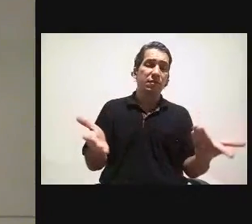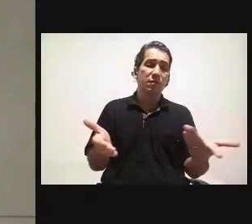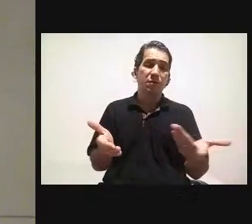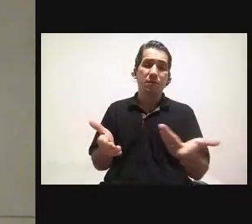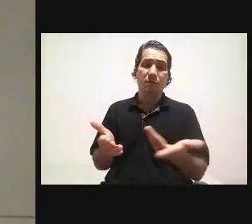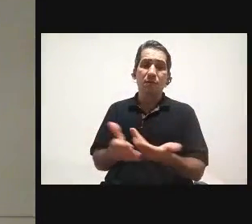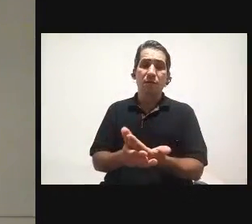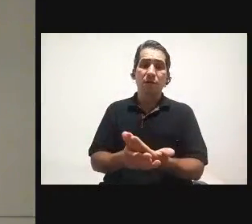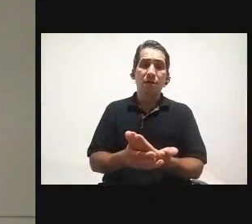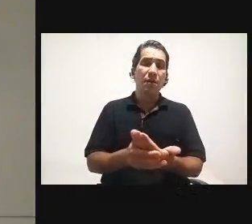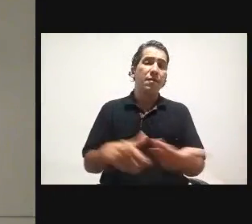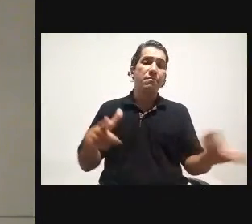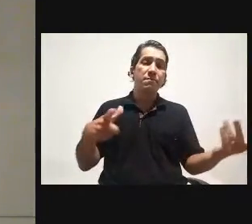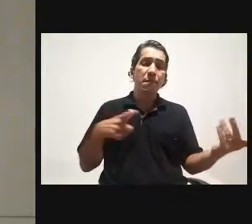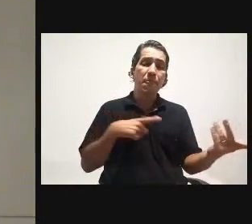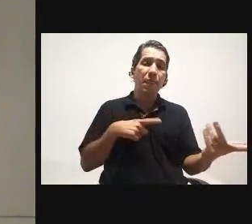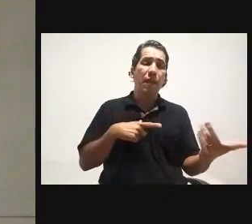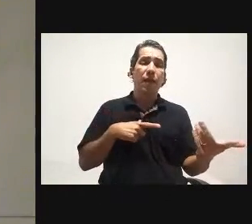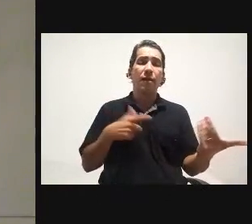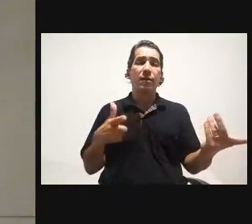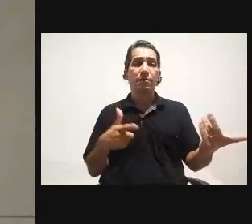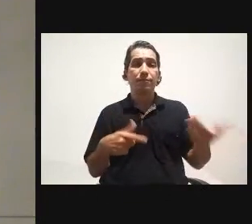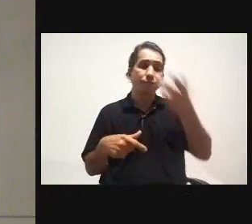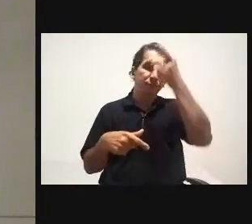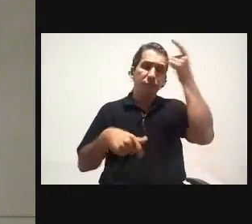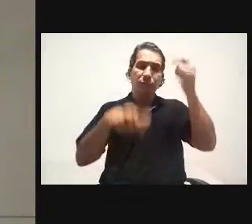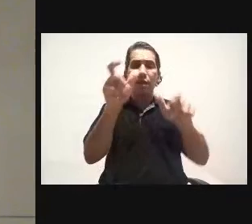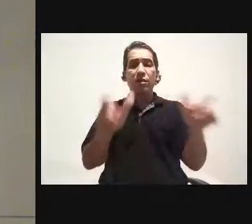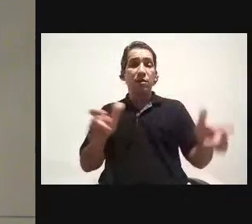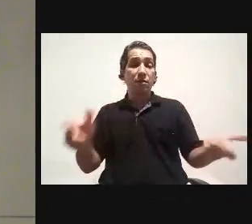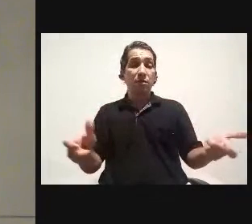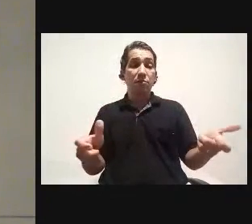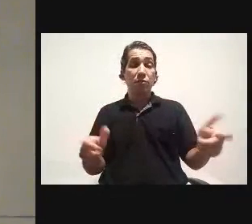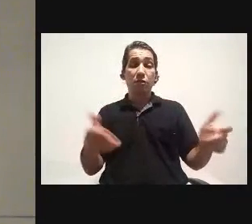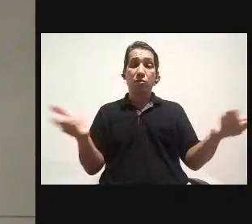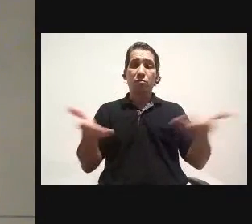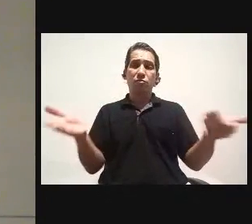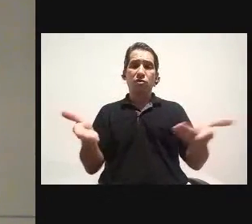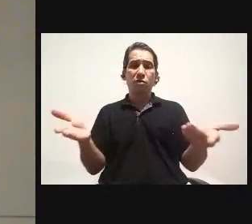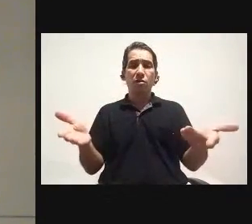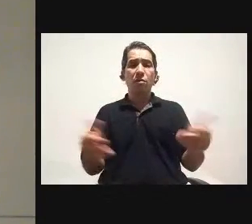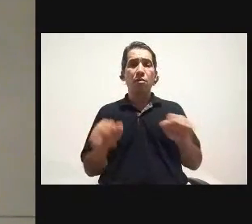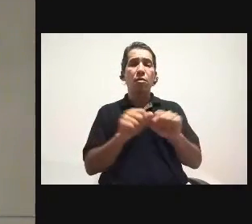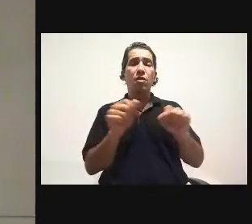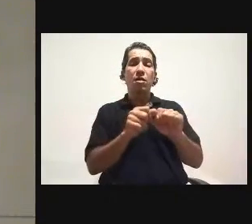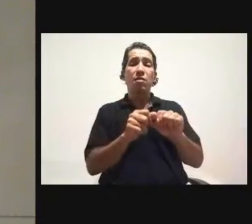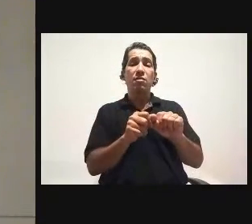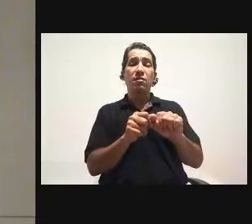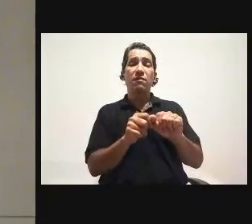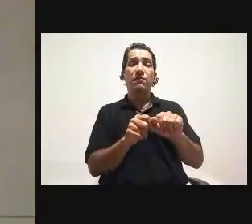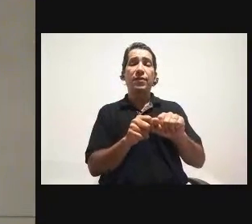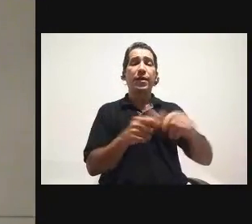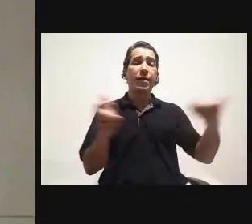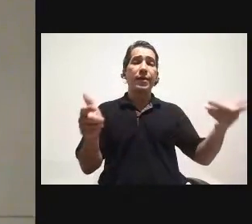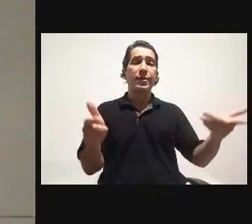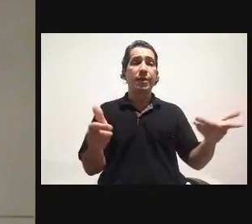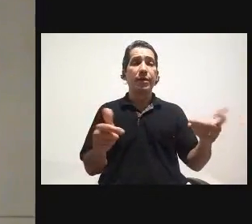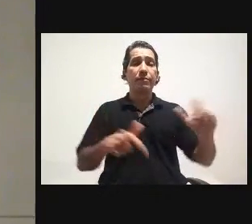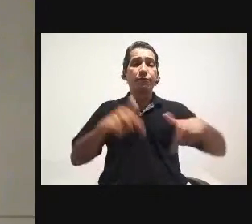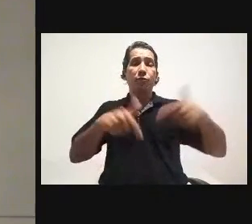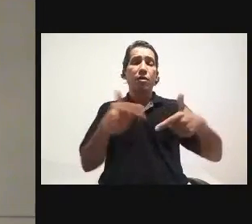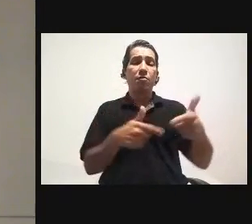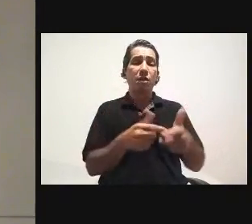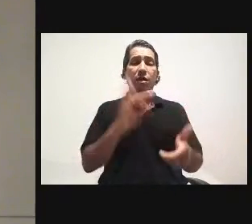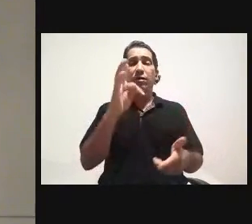atividades. De fato, as pessoas realizam tarefas, que são microprocessos. Mas, objetivamente